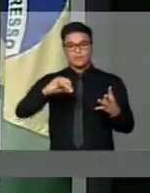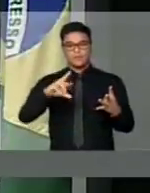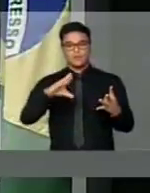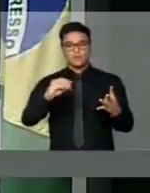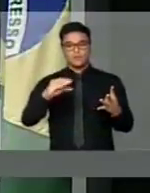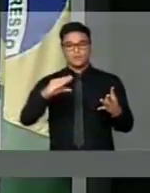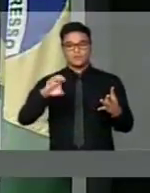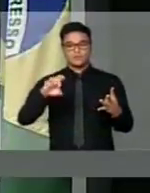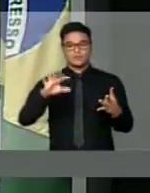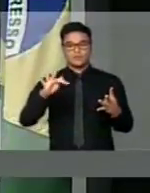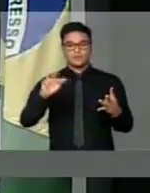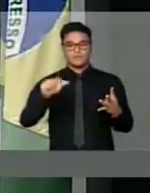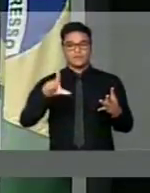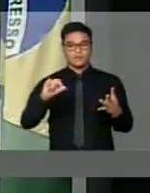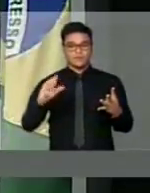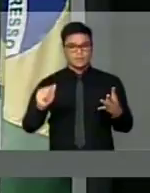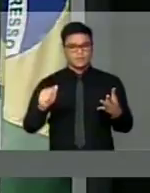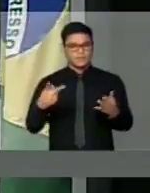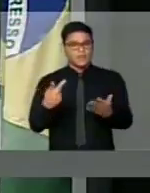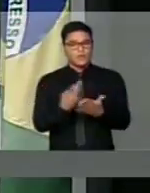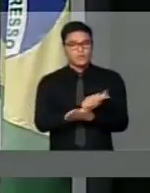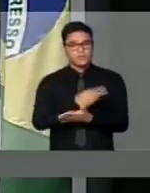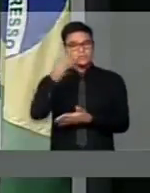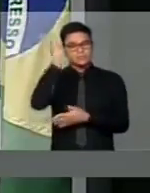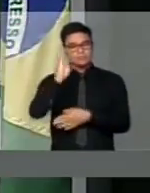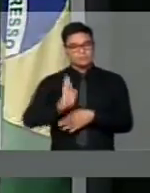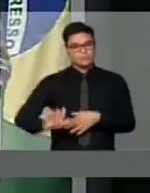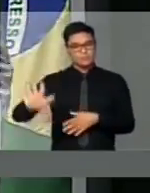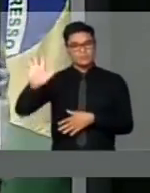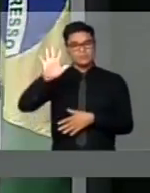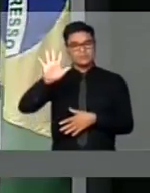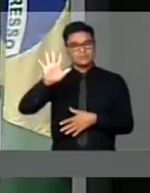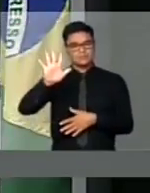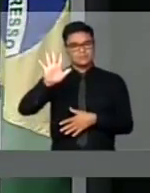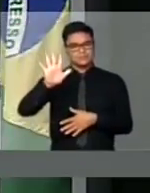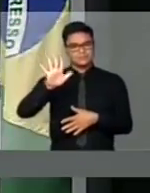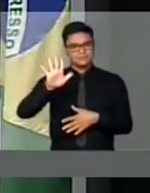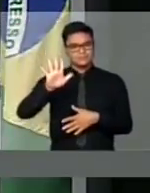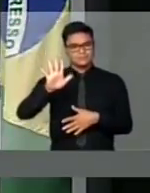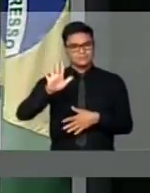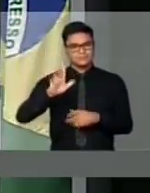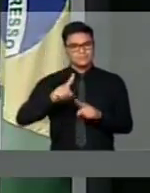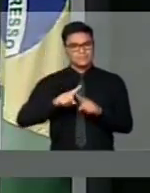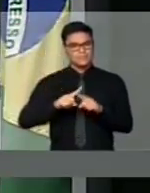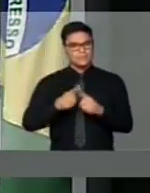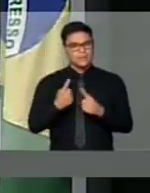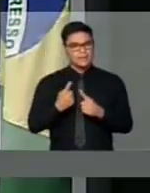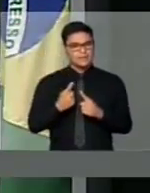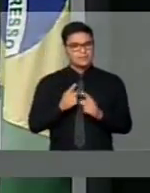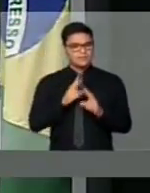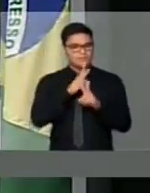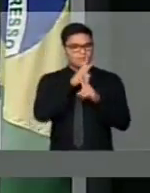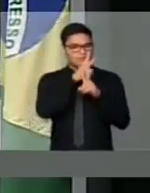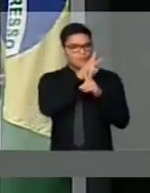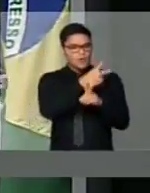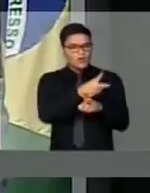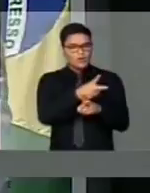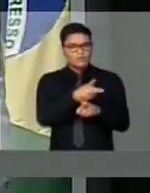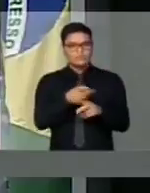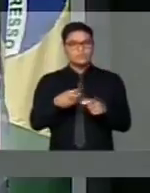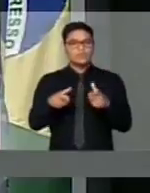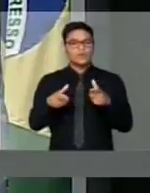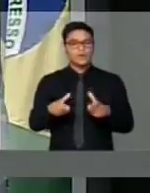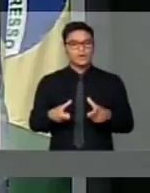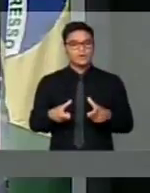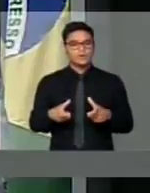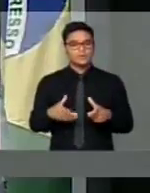aparecido em todo o país, mas de uma forma mais presente e mais forte, isso tem acontecido